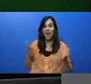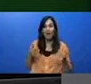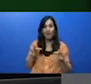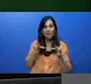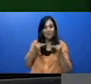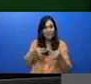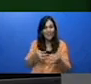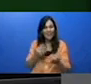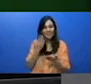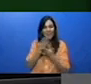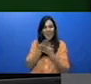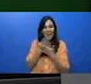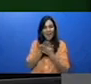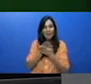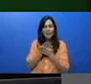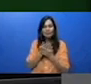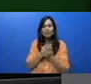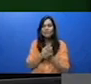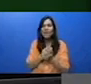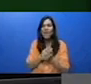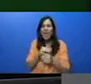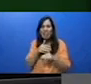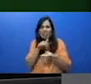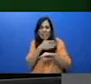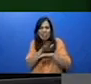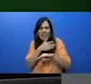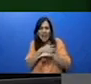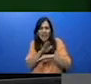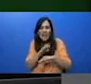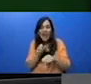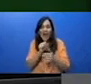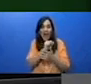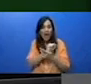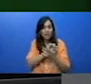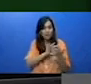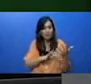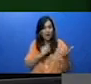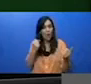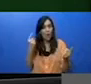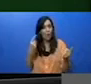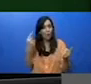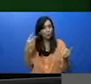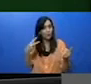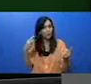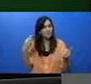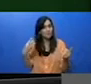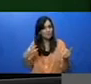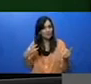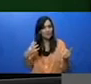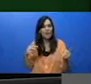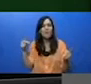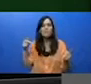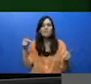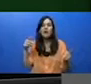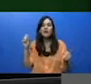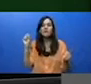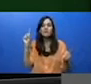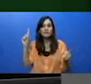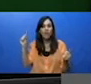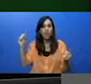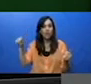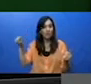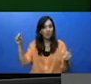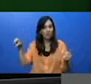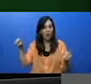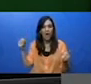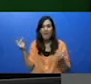final da nossa videoaula. Na tarefa, exercícios 1, 2 e 3, na página 199. É o mesmo tipo